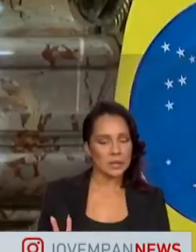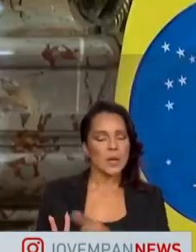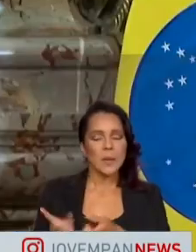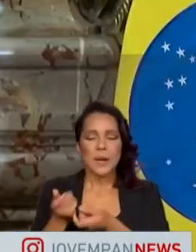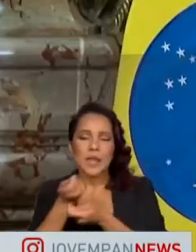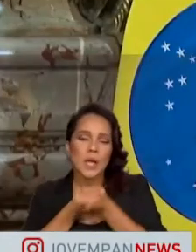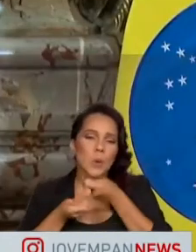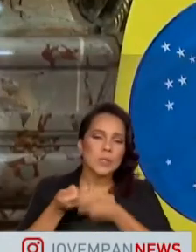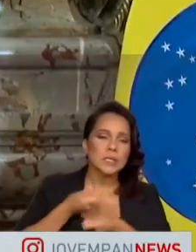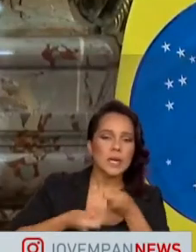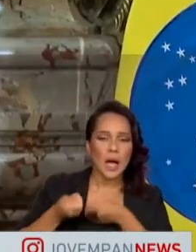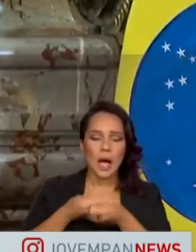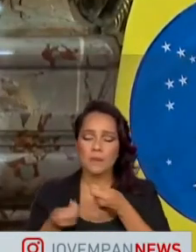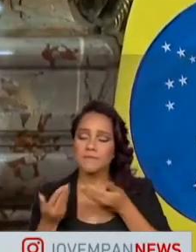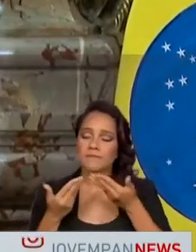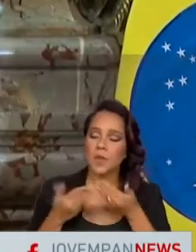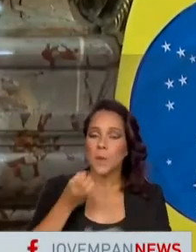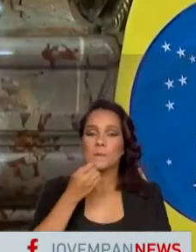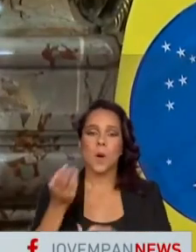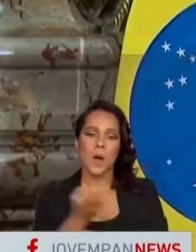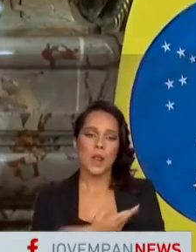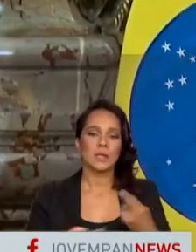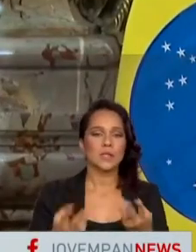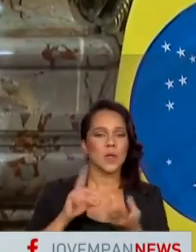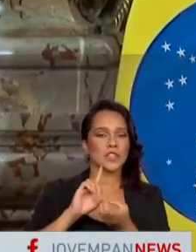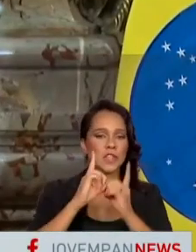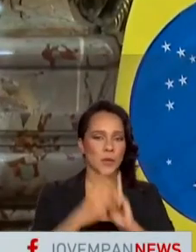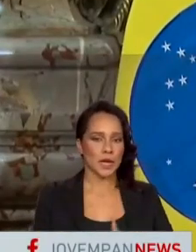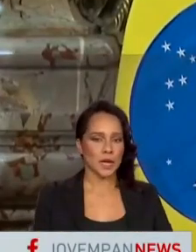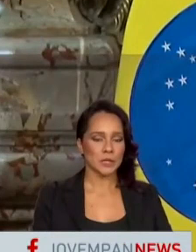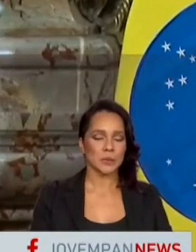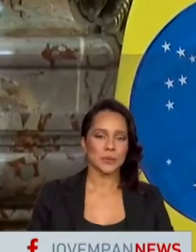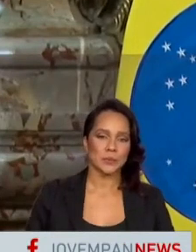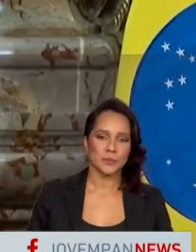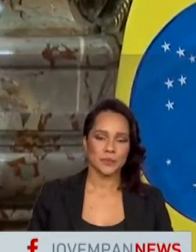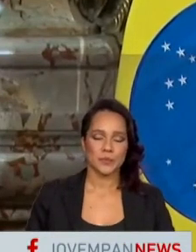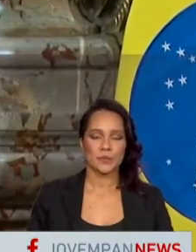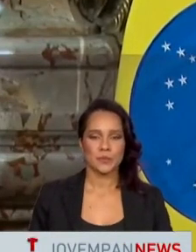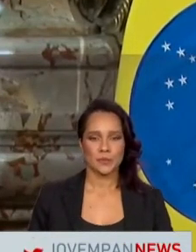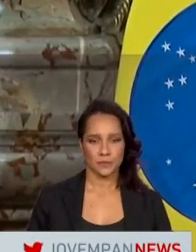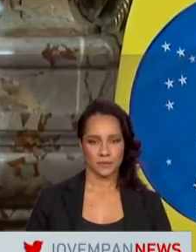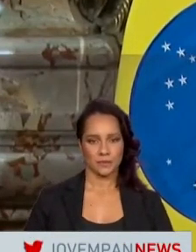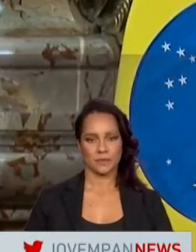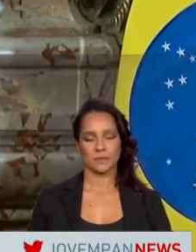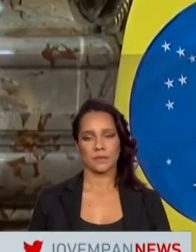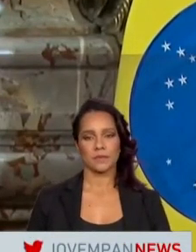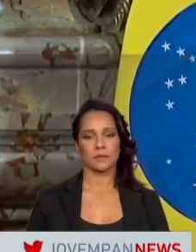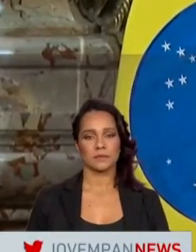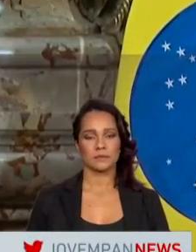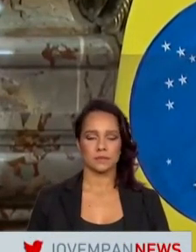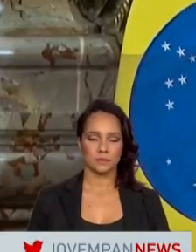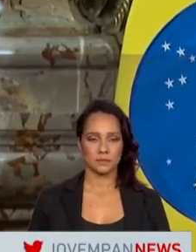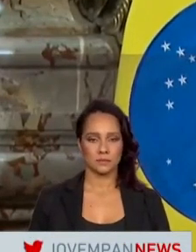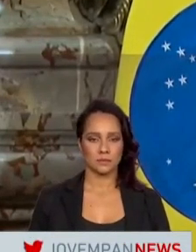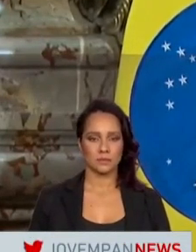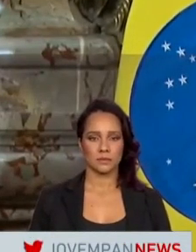acompanhar. Negociar a boa relação democrática. Aquele dia construímos a ideia de criar um grupo de amigos de